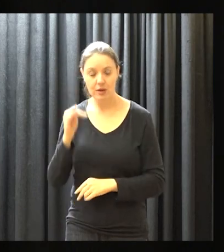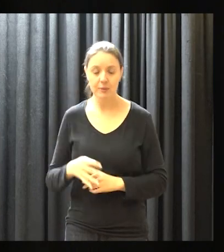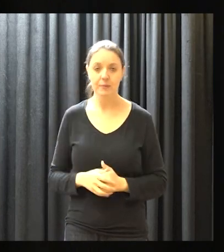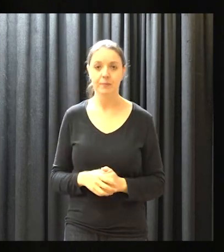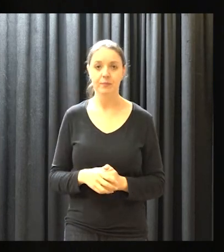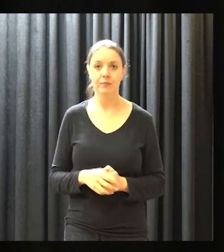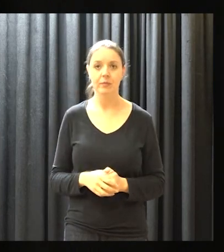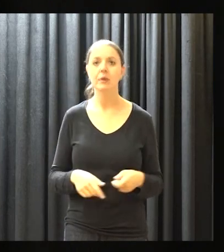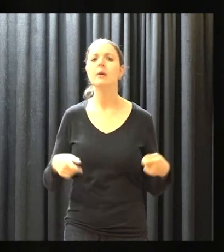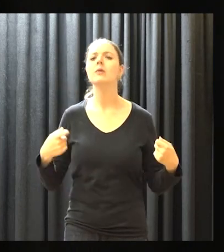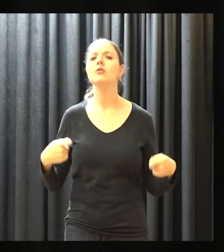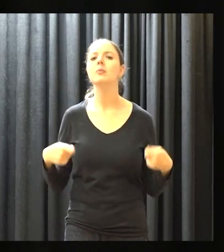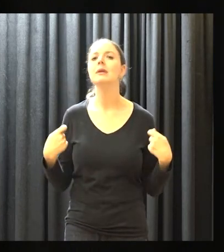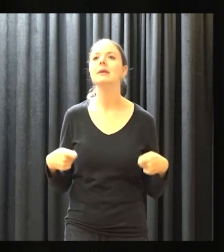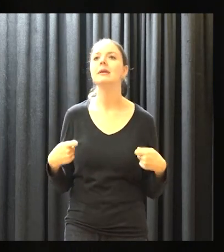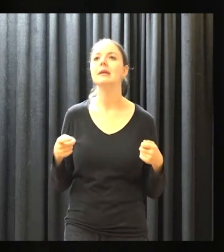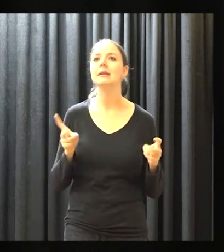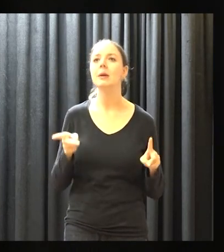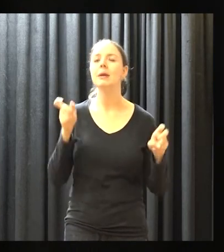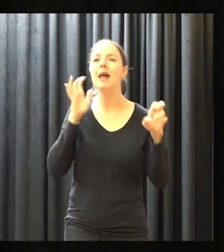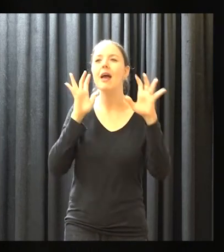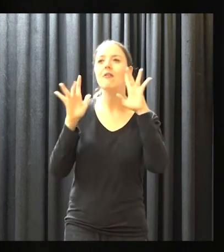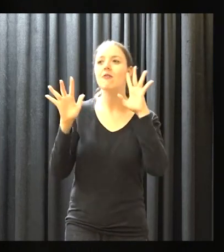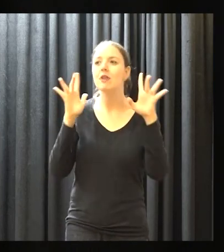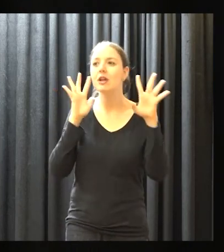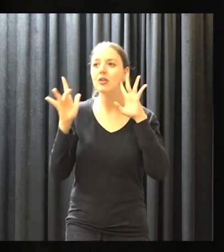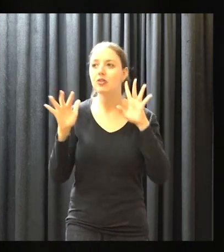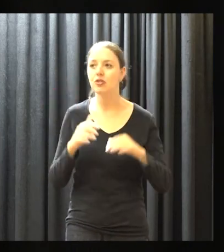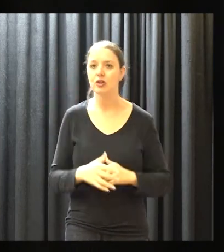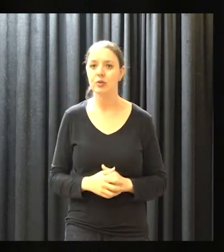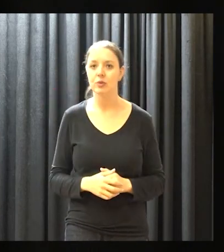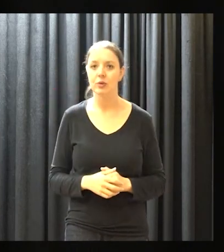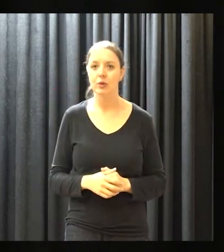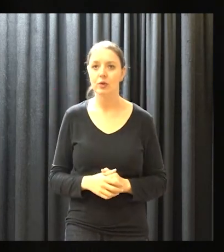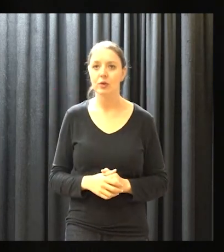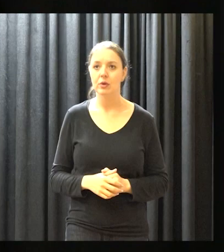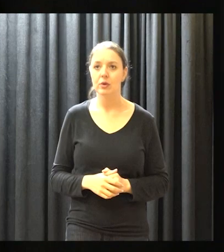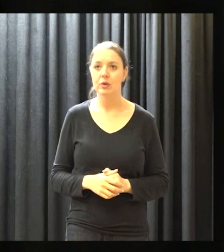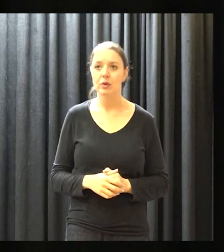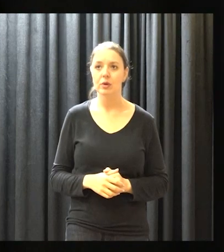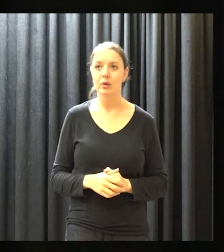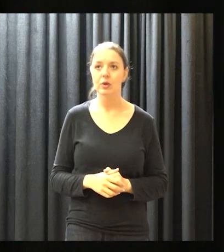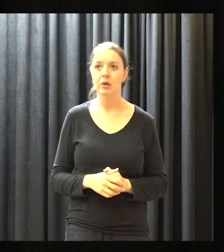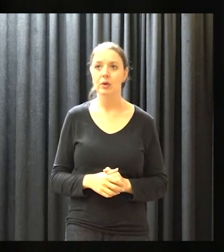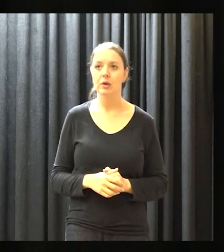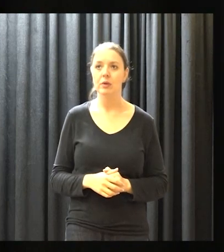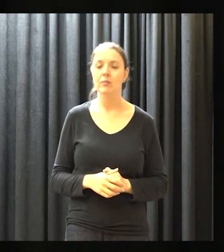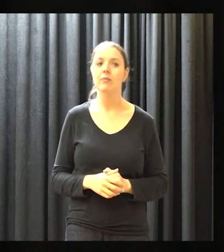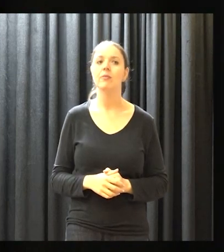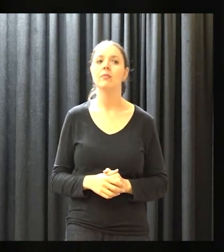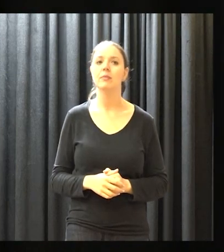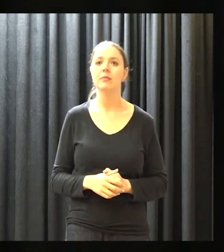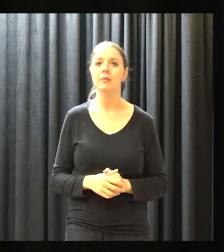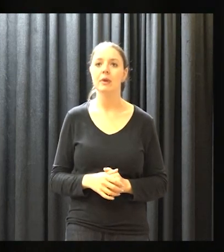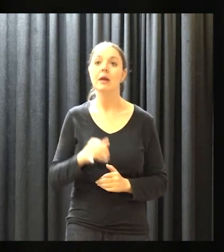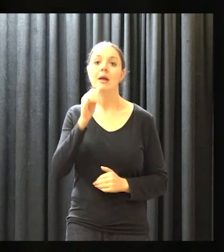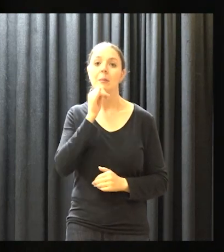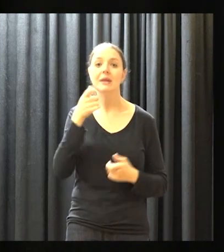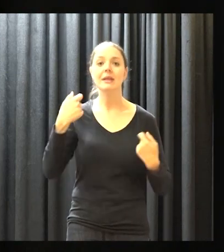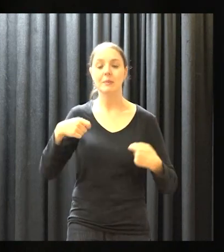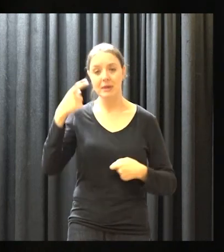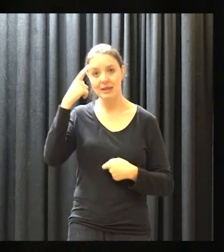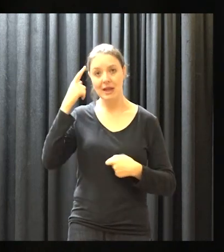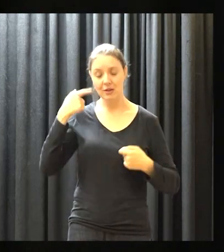tem que pensar por analogia, aquele artigo rasgo do campo da